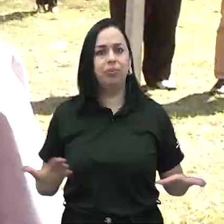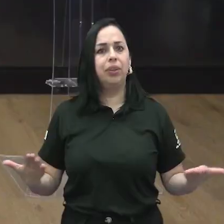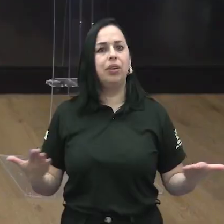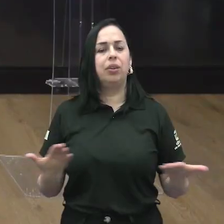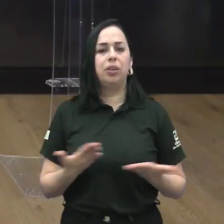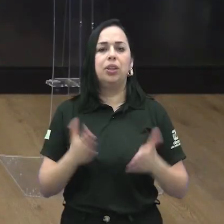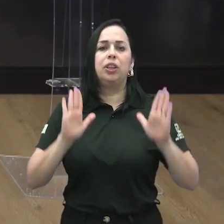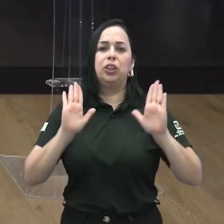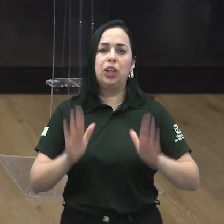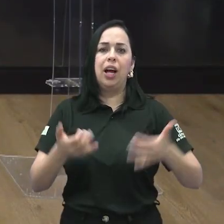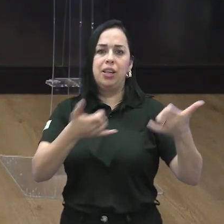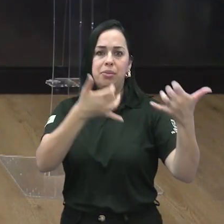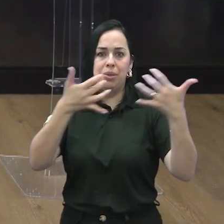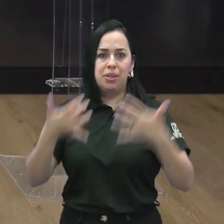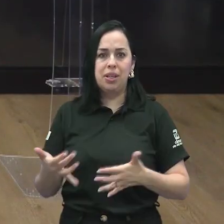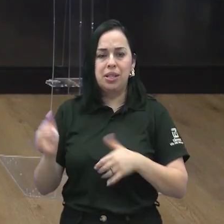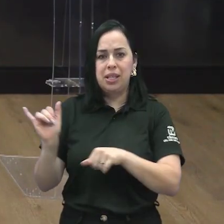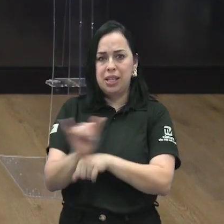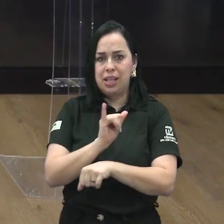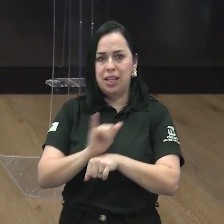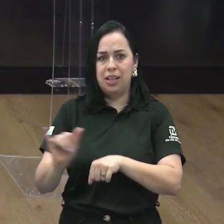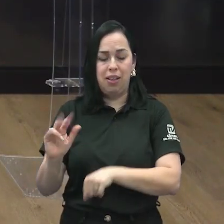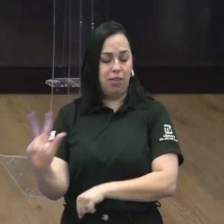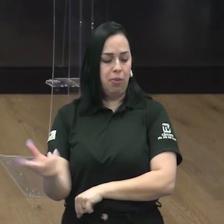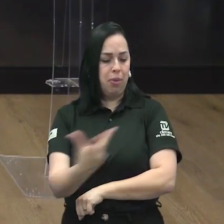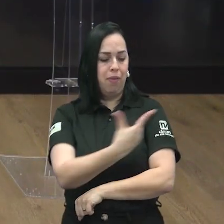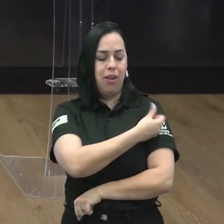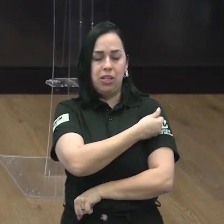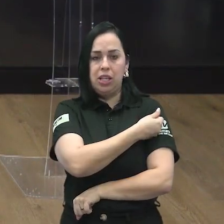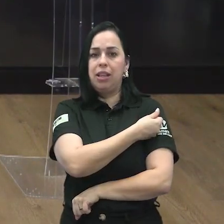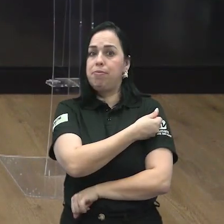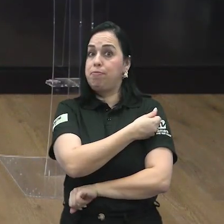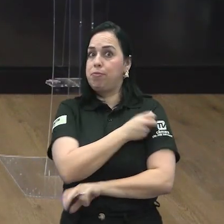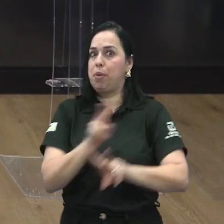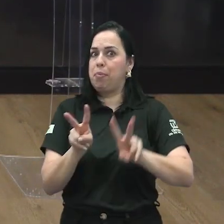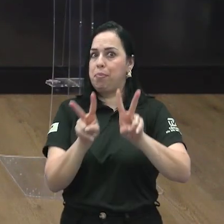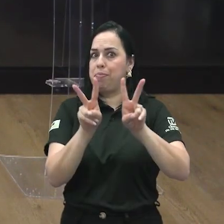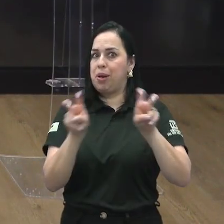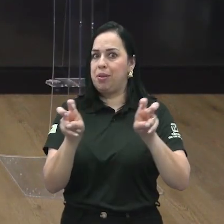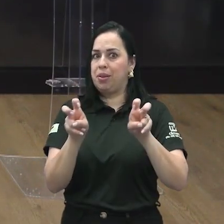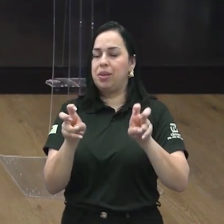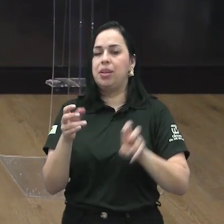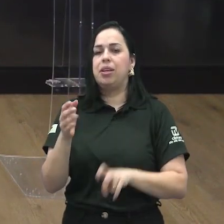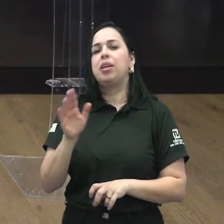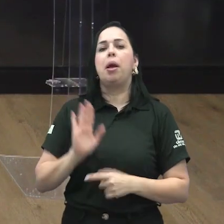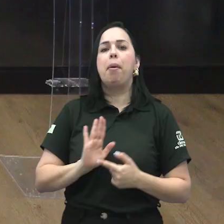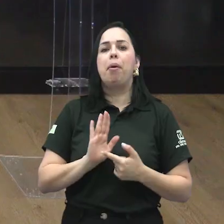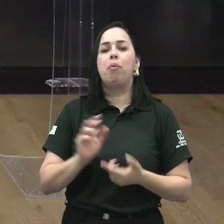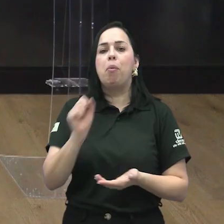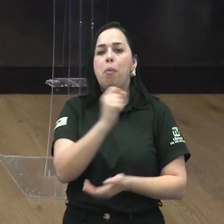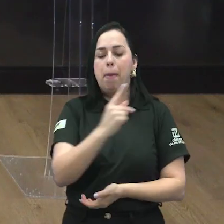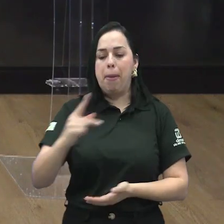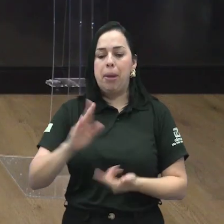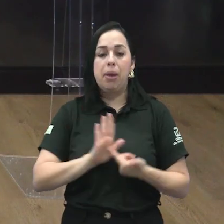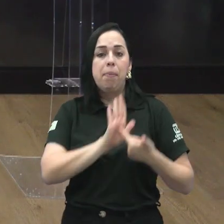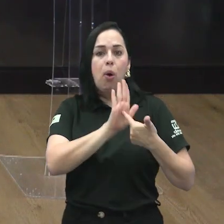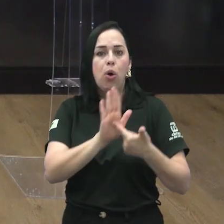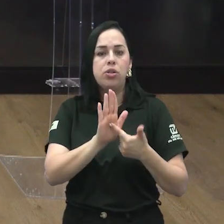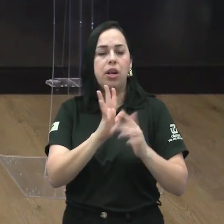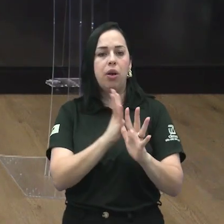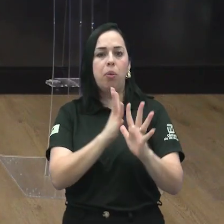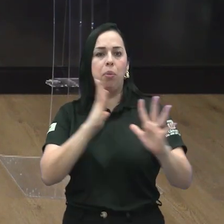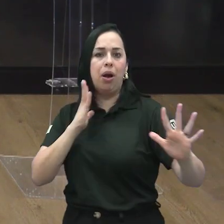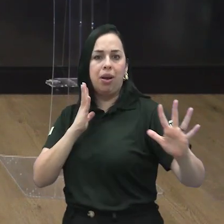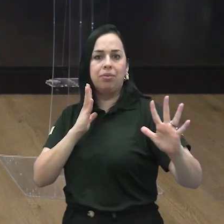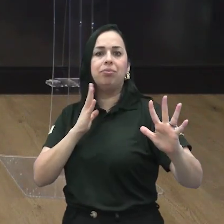boa. E aqui no boletim já falamos para você sobre a ferramenta Vacina Rápida da Prefeitura, que mostra o tempo médio de